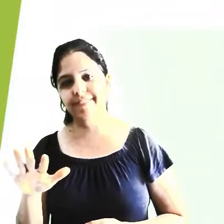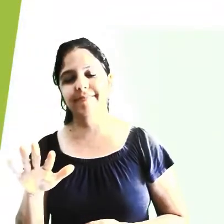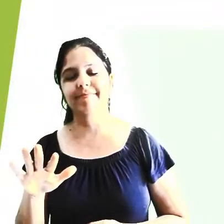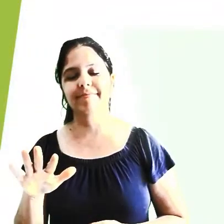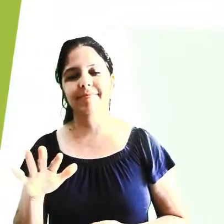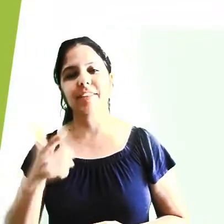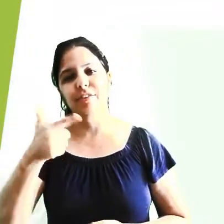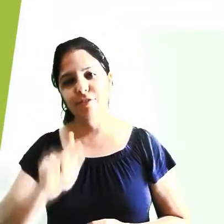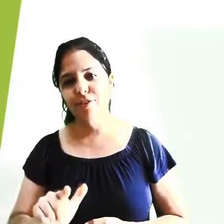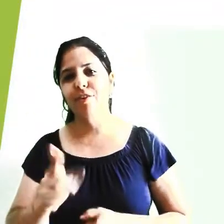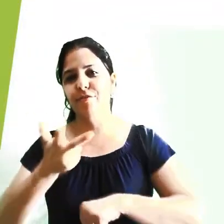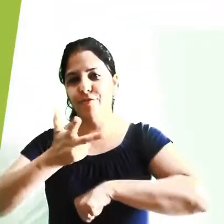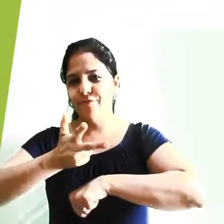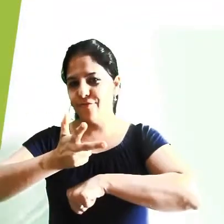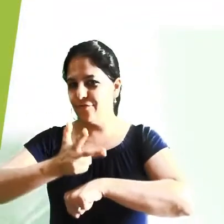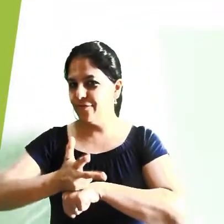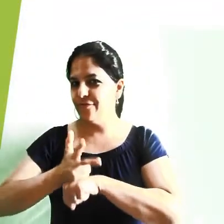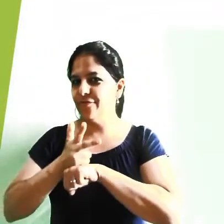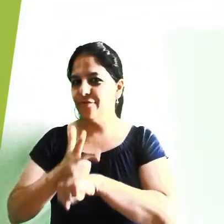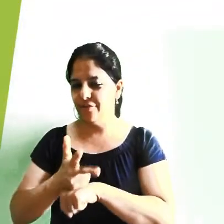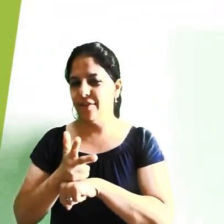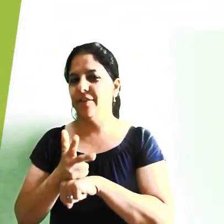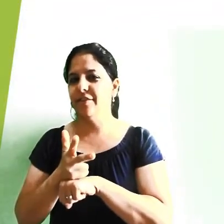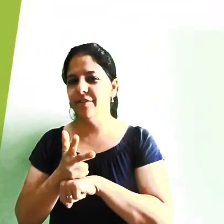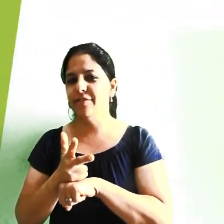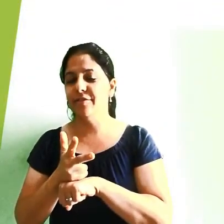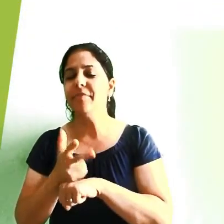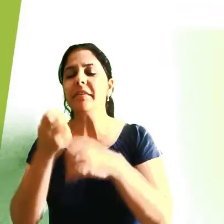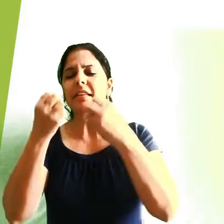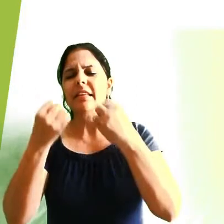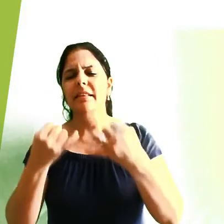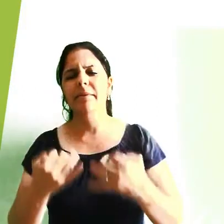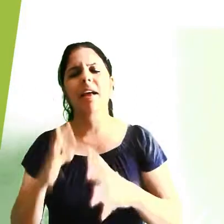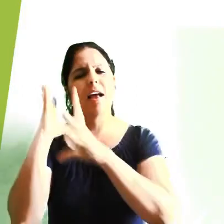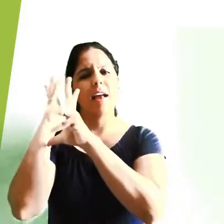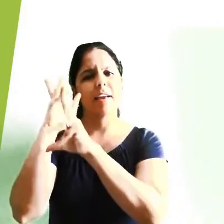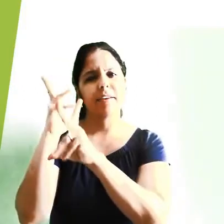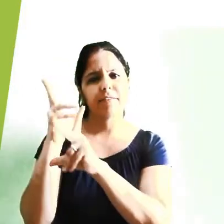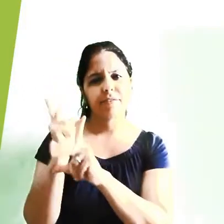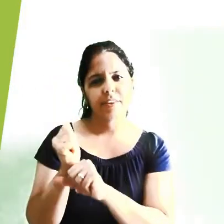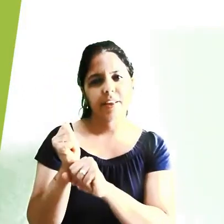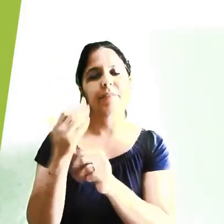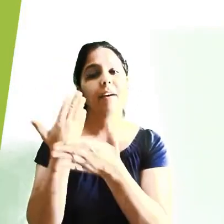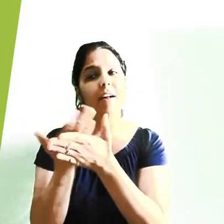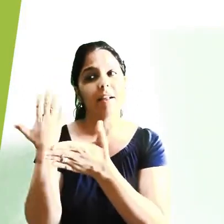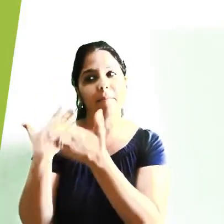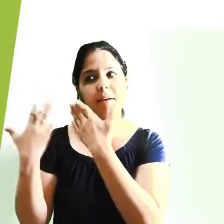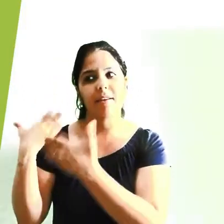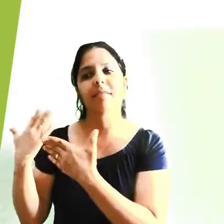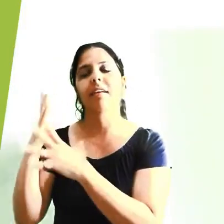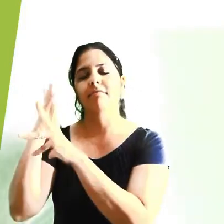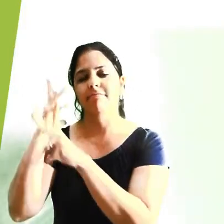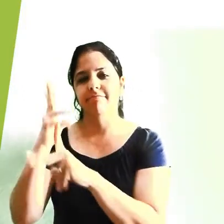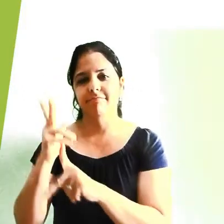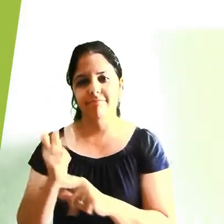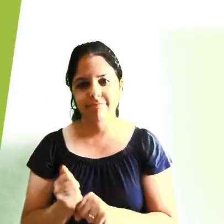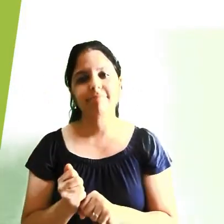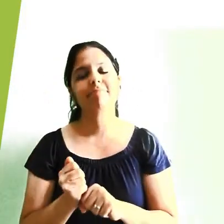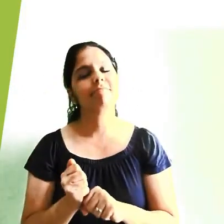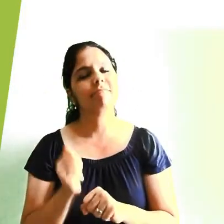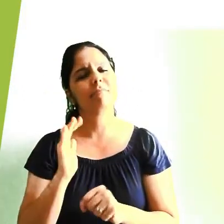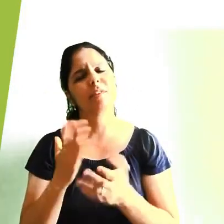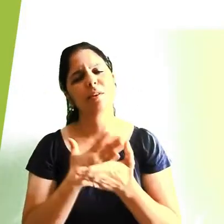Olá, turma. Seja bem-vindo a mais um vídeo aí sobre as revisões das aulas anteriores que